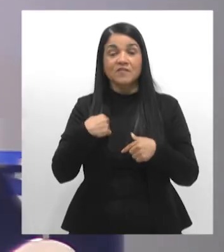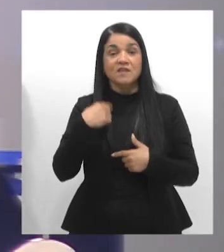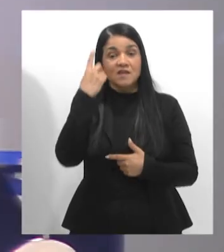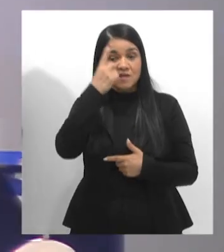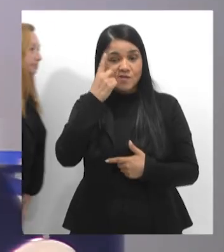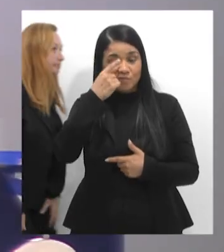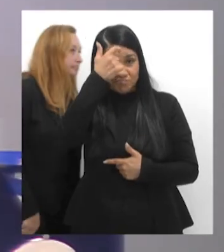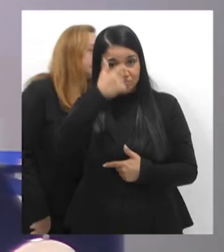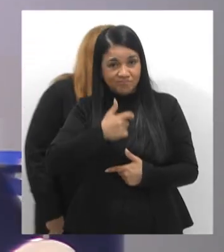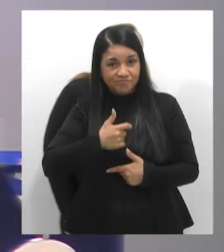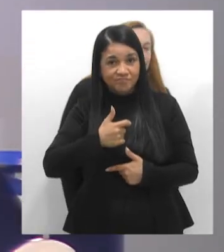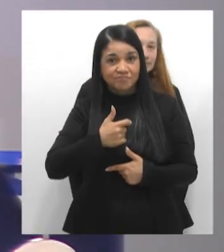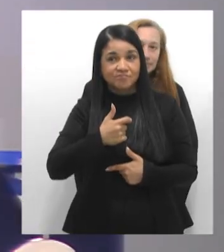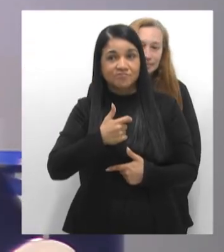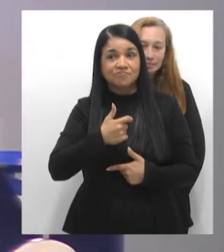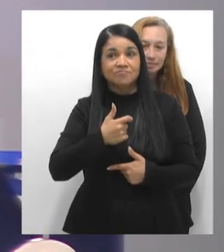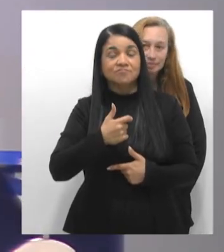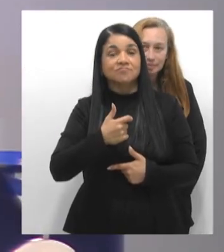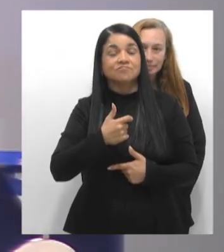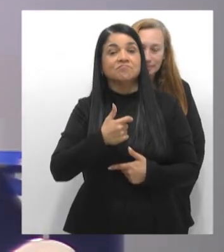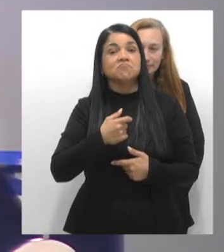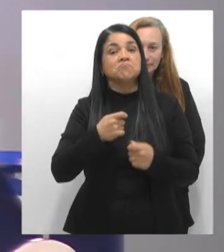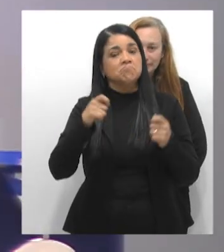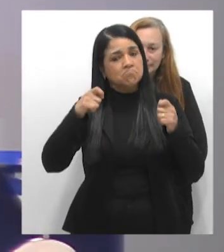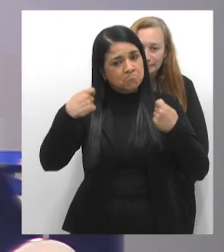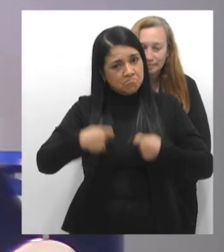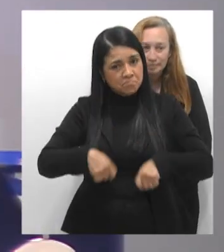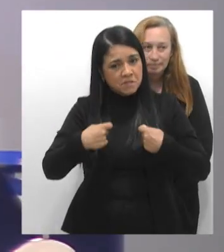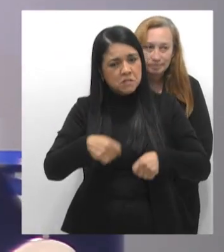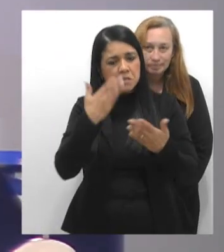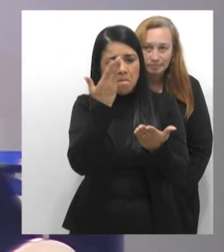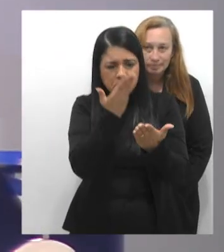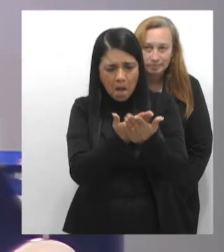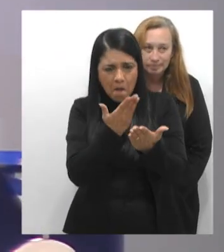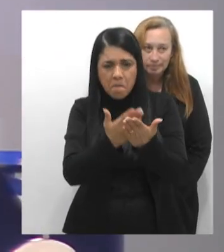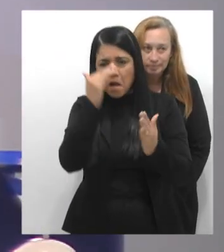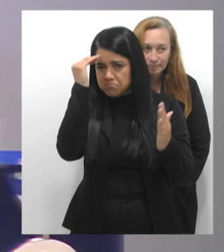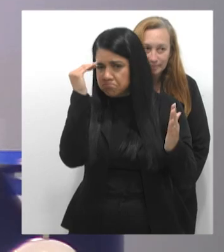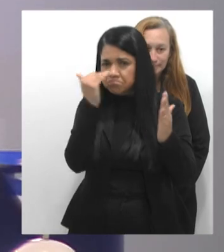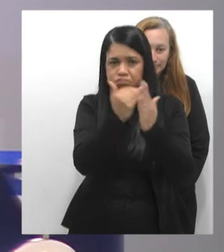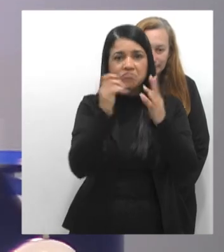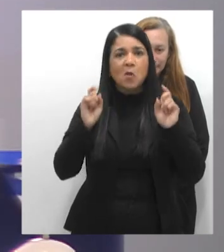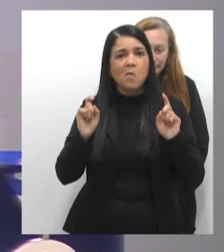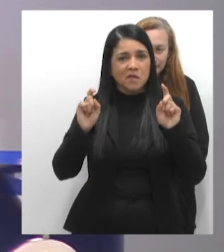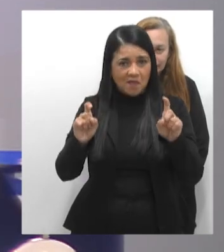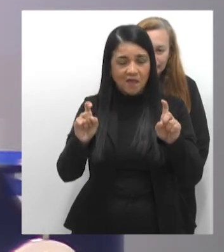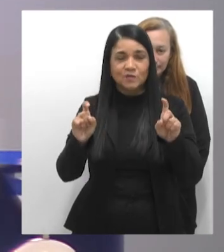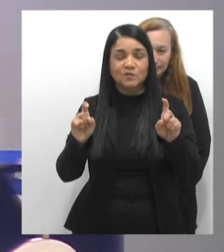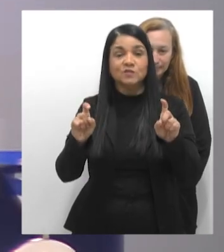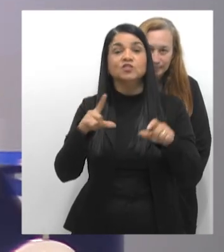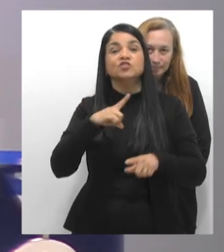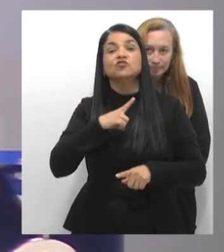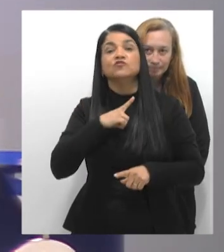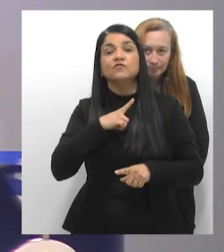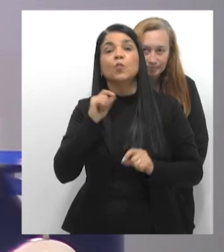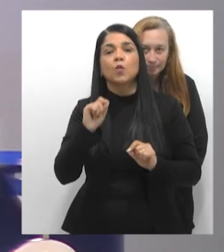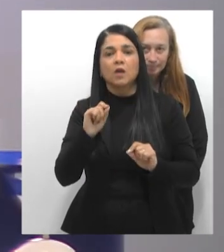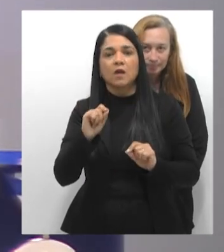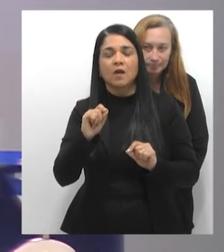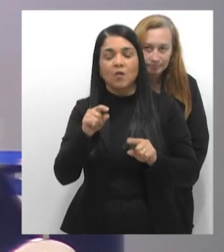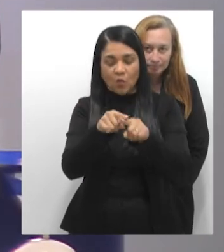deputado só pode cumprir um bom mandato se tiver